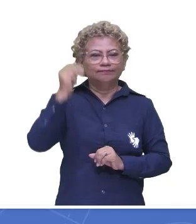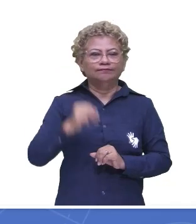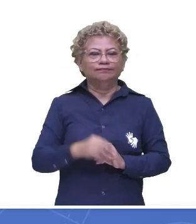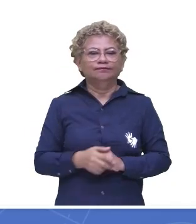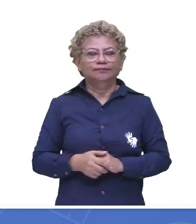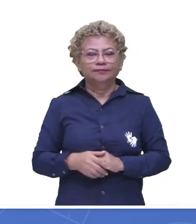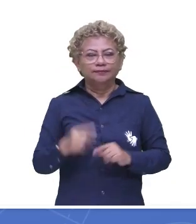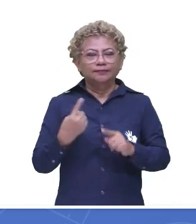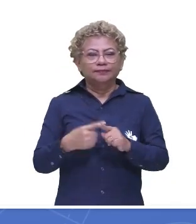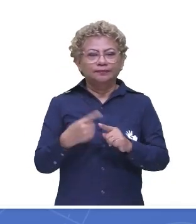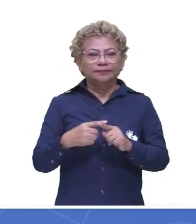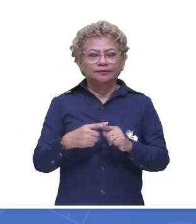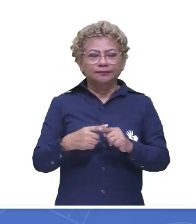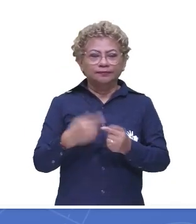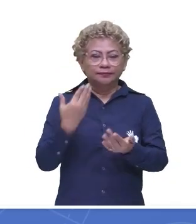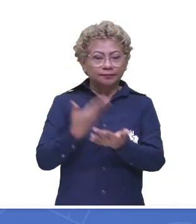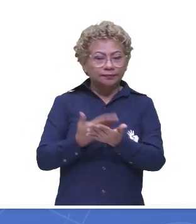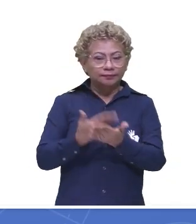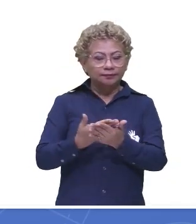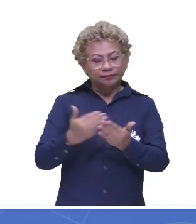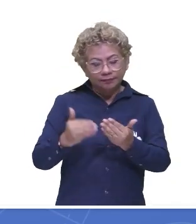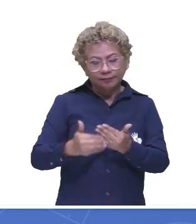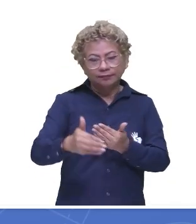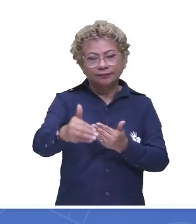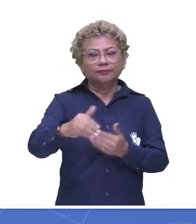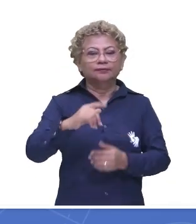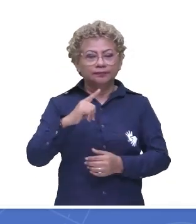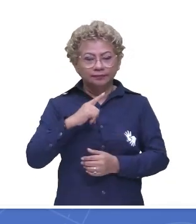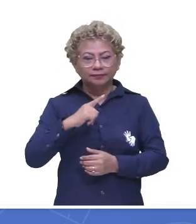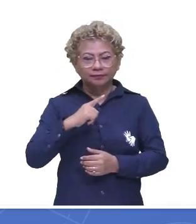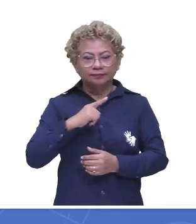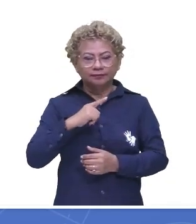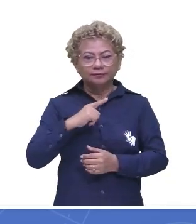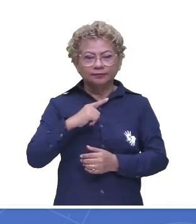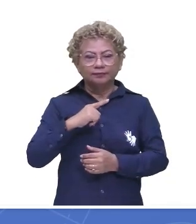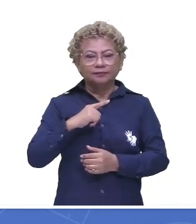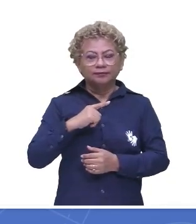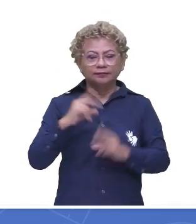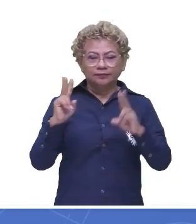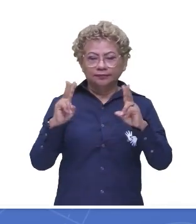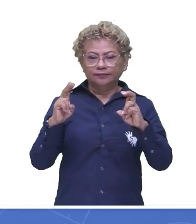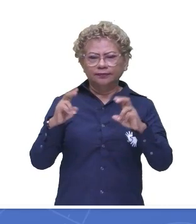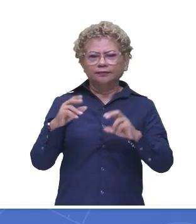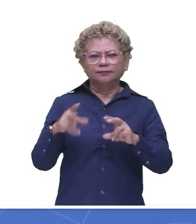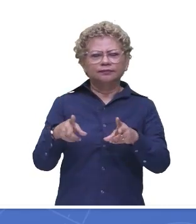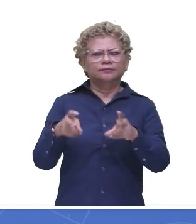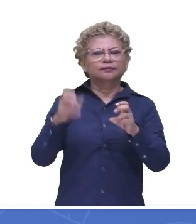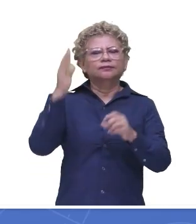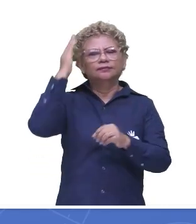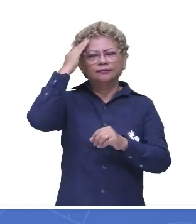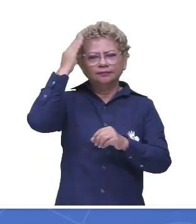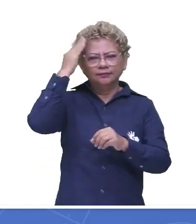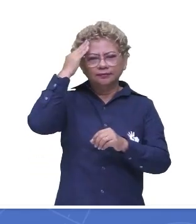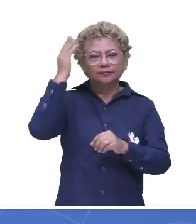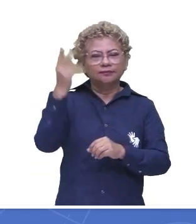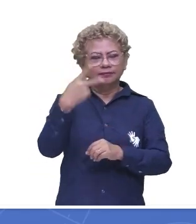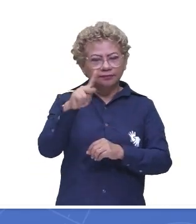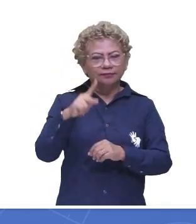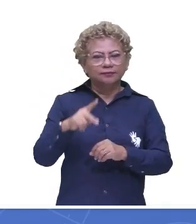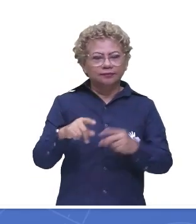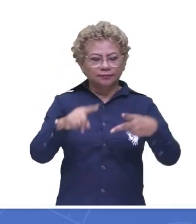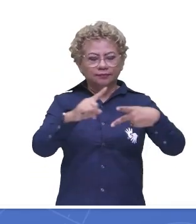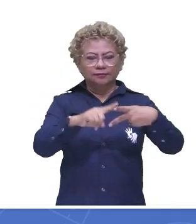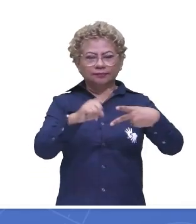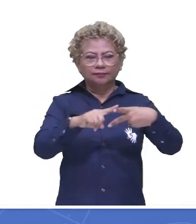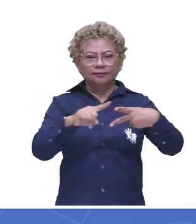porque nas próximas aulas que a gente for estudar esse tema, nós já vamos pressupor que você já sabe diferenciar